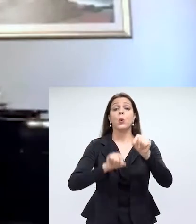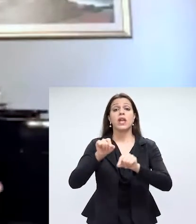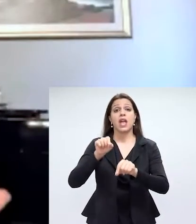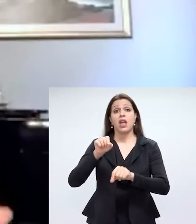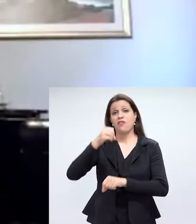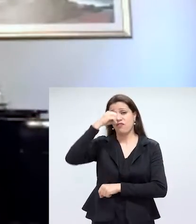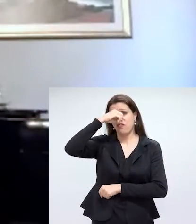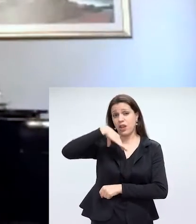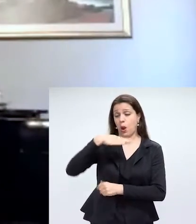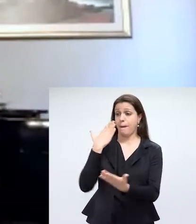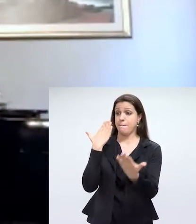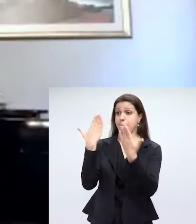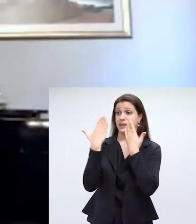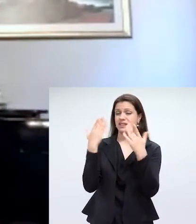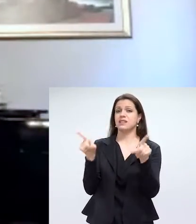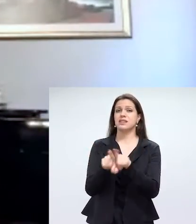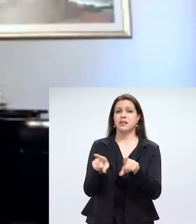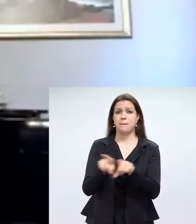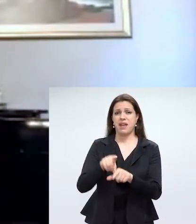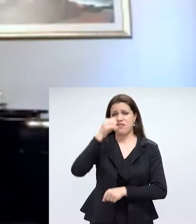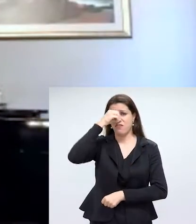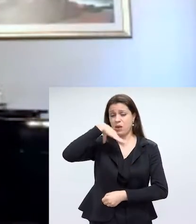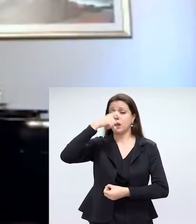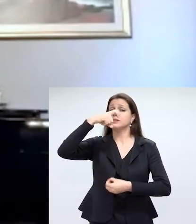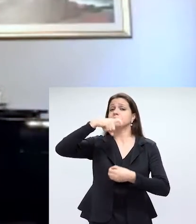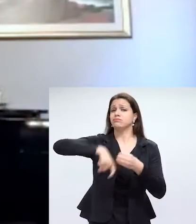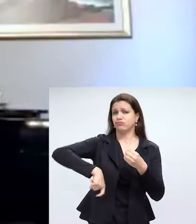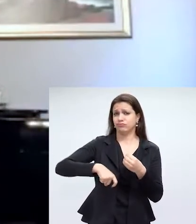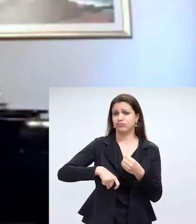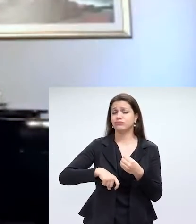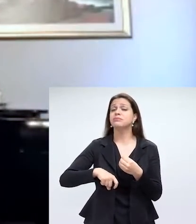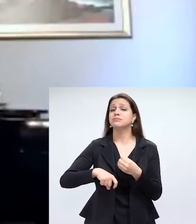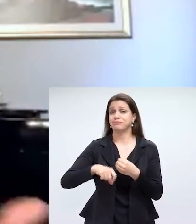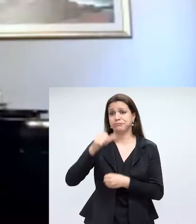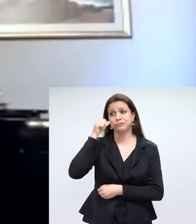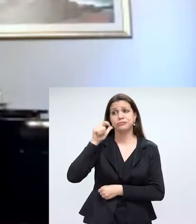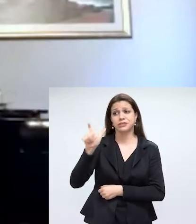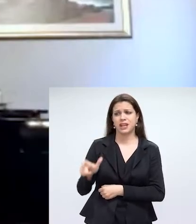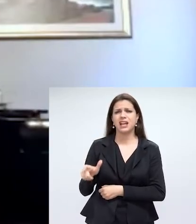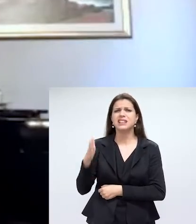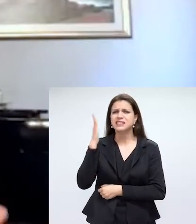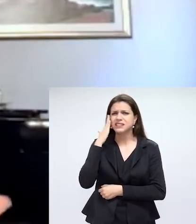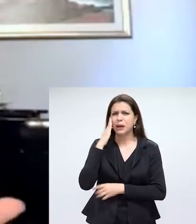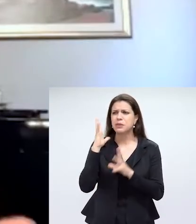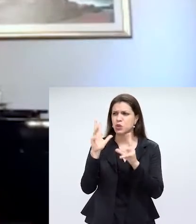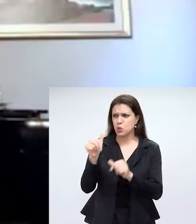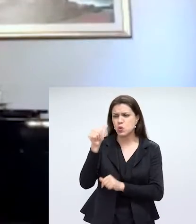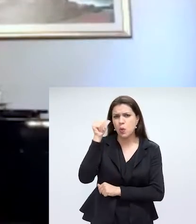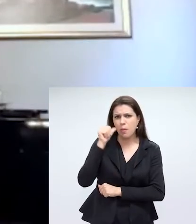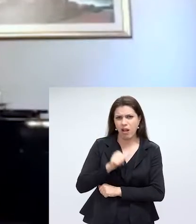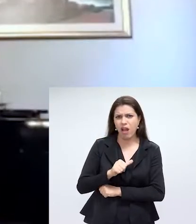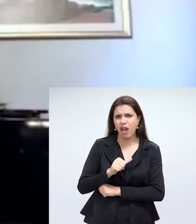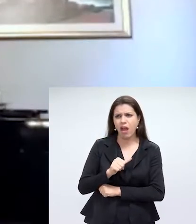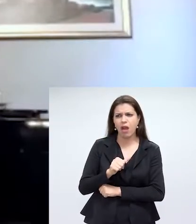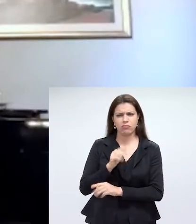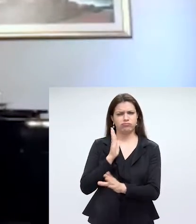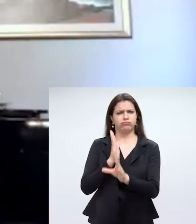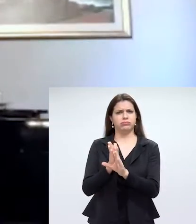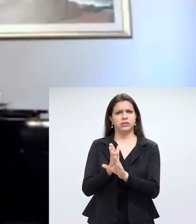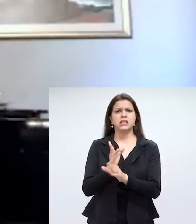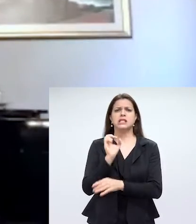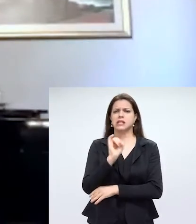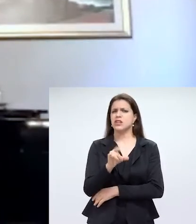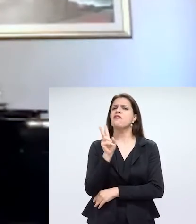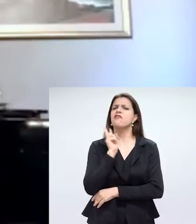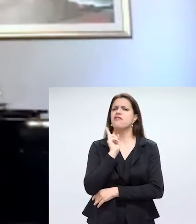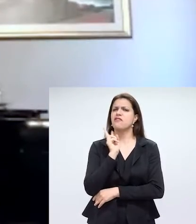a violência psicológica e a violência sexual contra as mulheres. Será que todas elas sabem identificar quando são